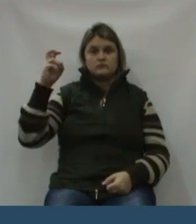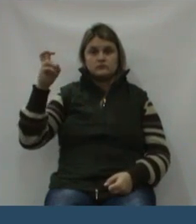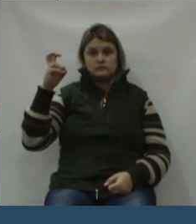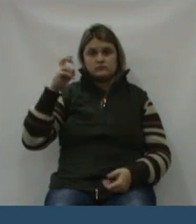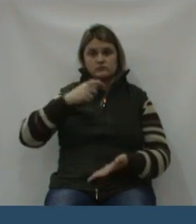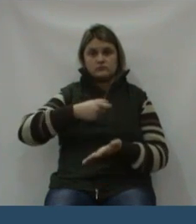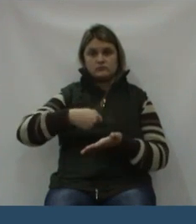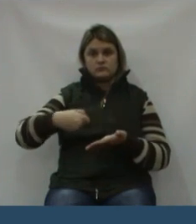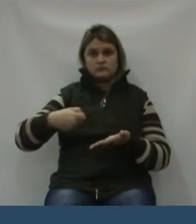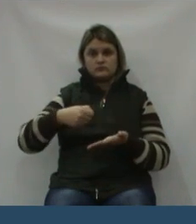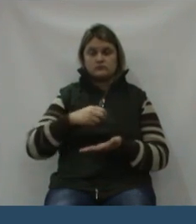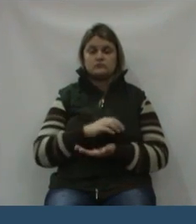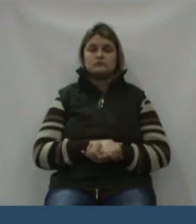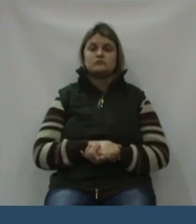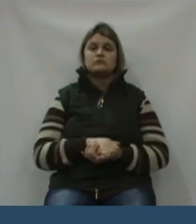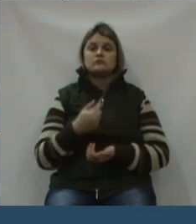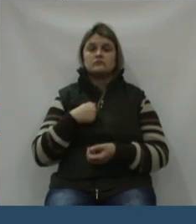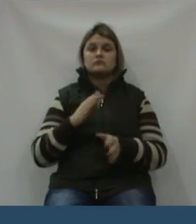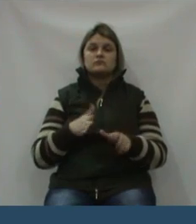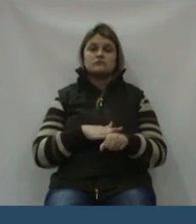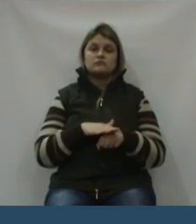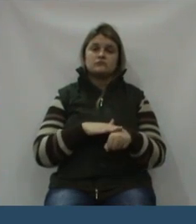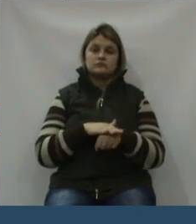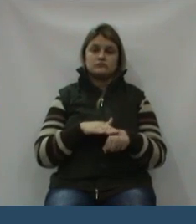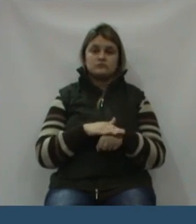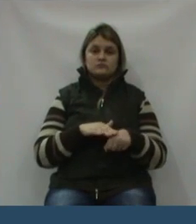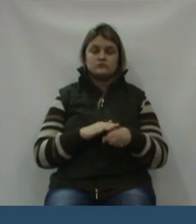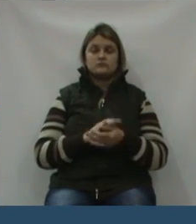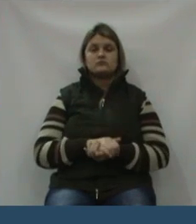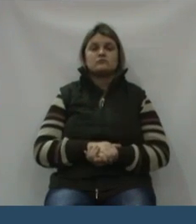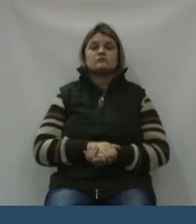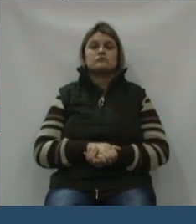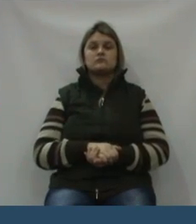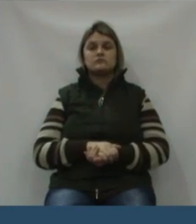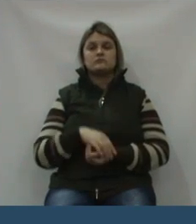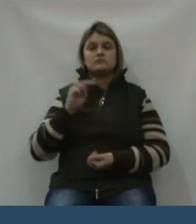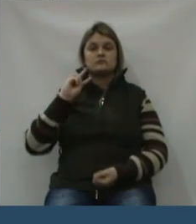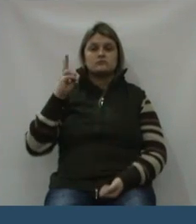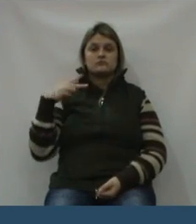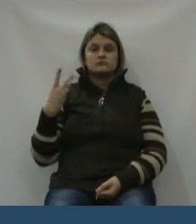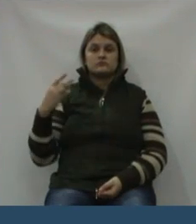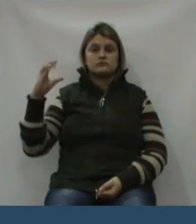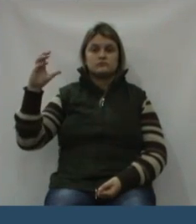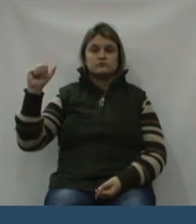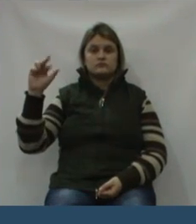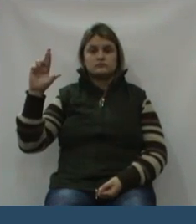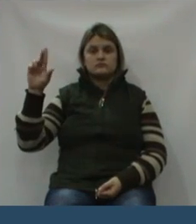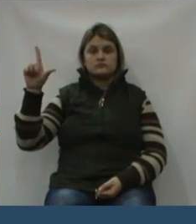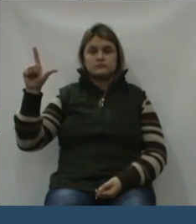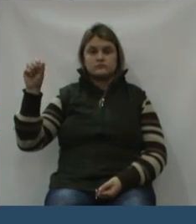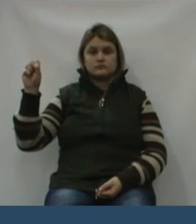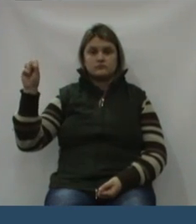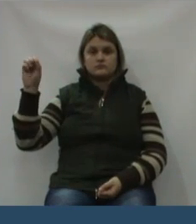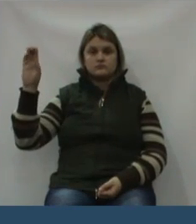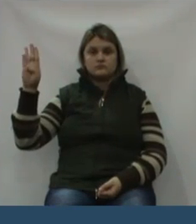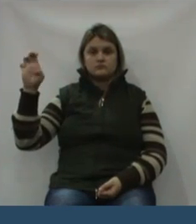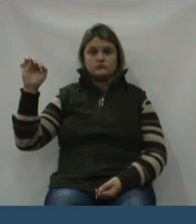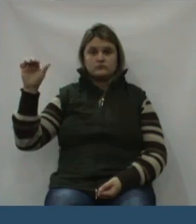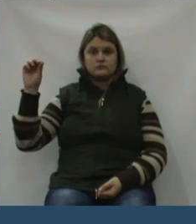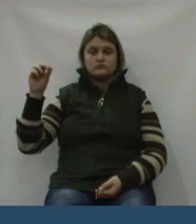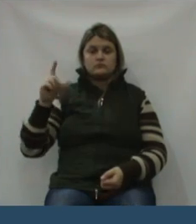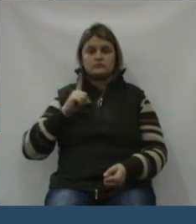5 assinaturas. Eu já conversei com o vereador Carlos Romeu Bueno, que também possui um